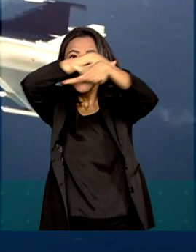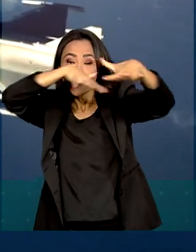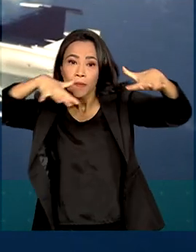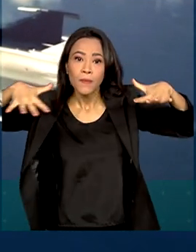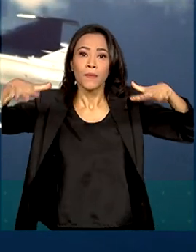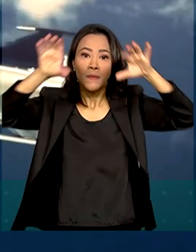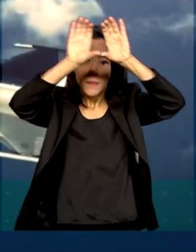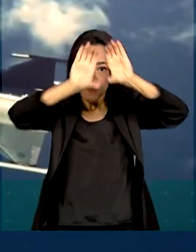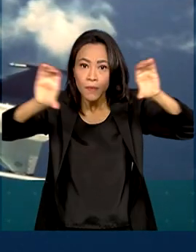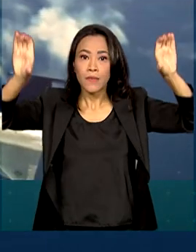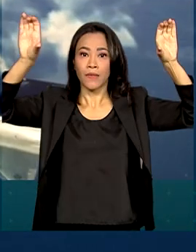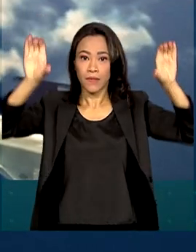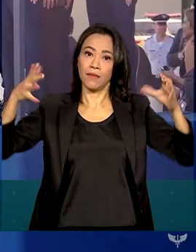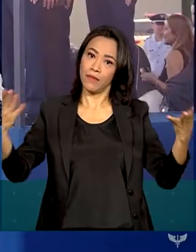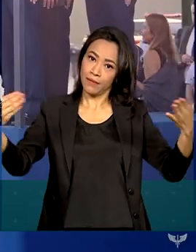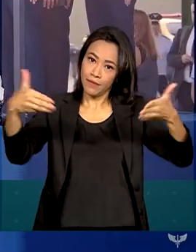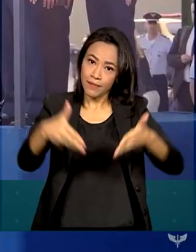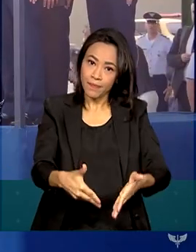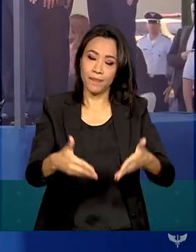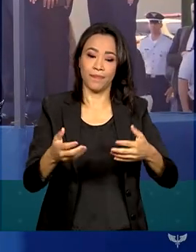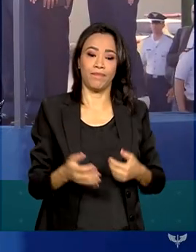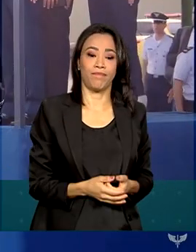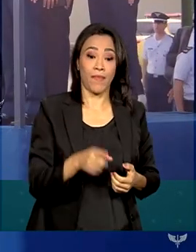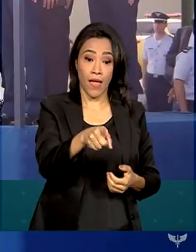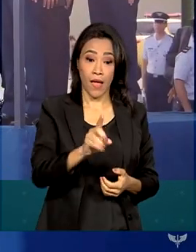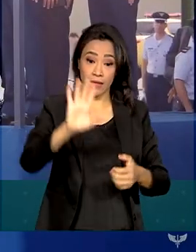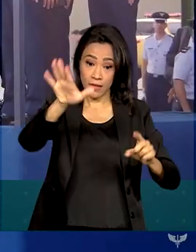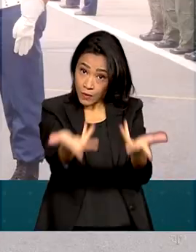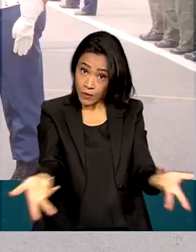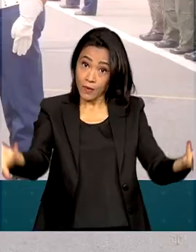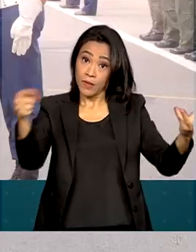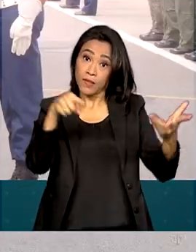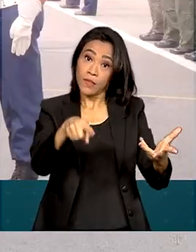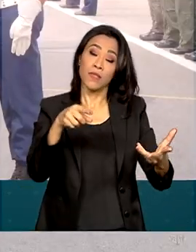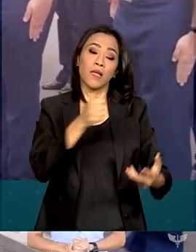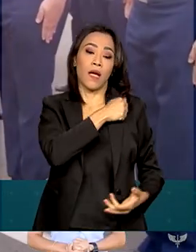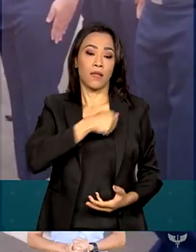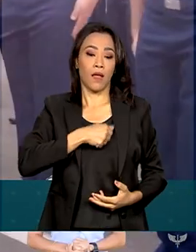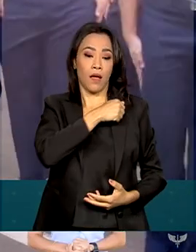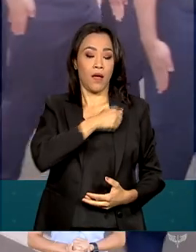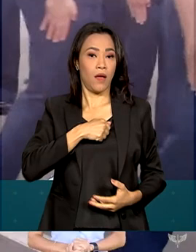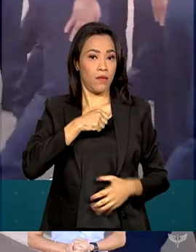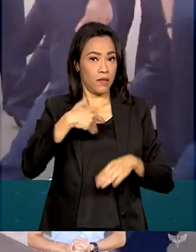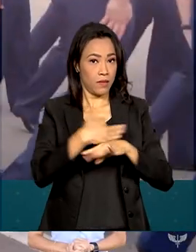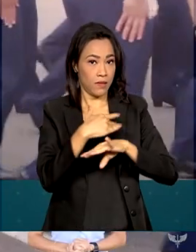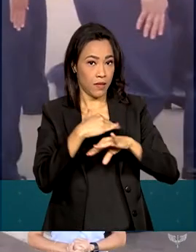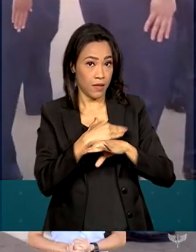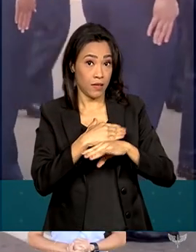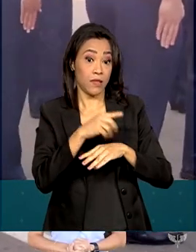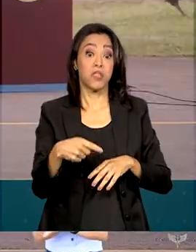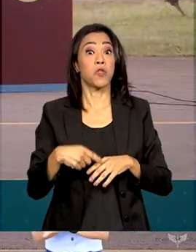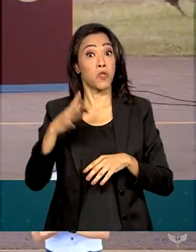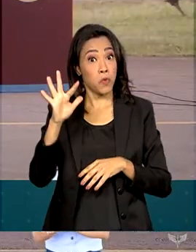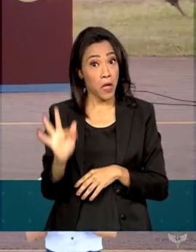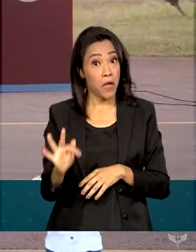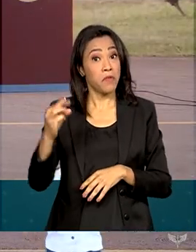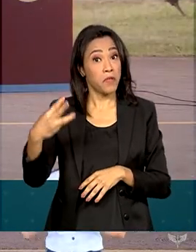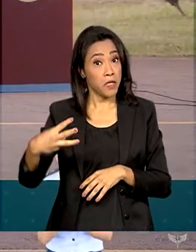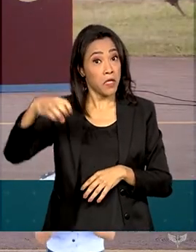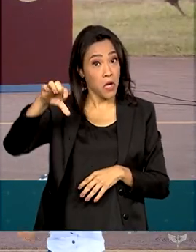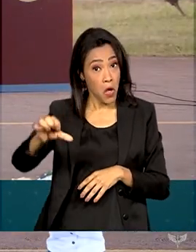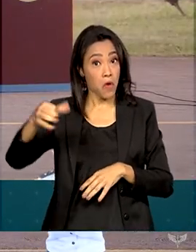integrar o território nacional esta solenidade em Anápolis marcou oficialmente a entrada dos f39